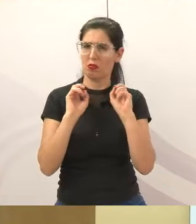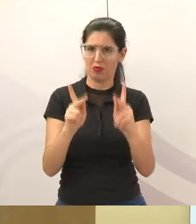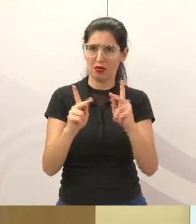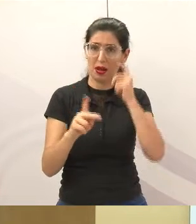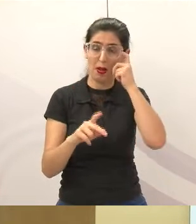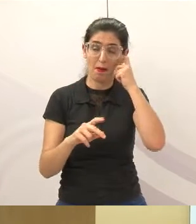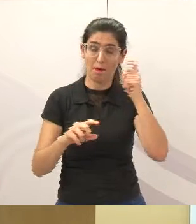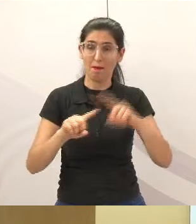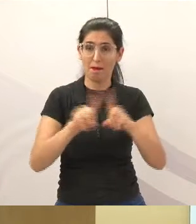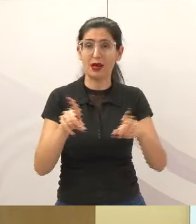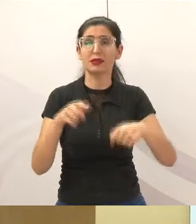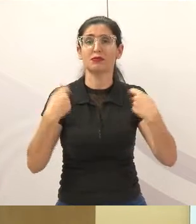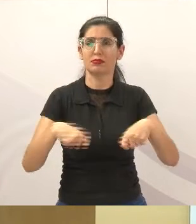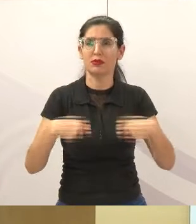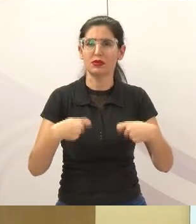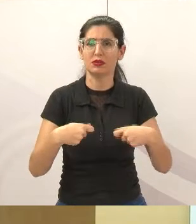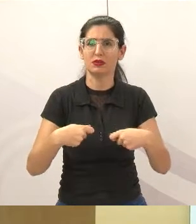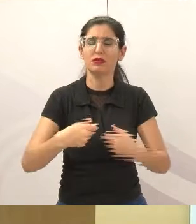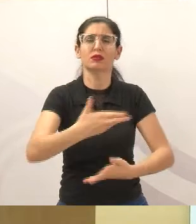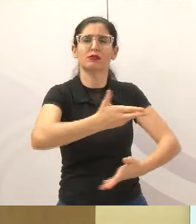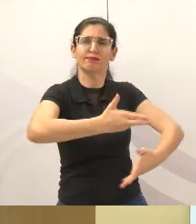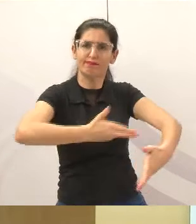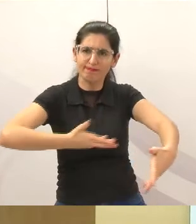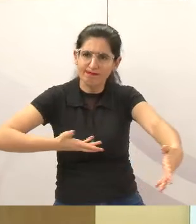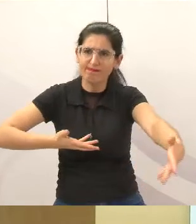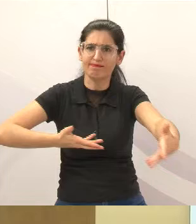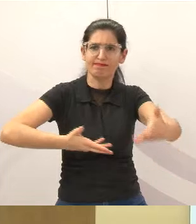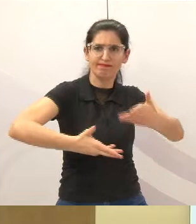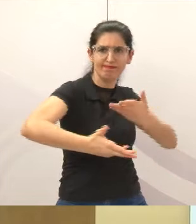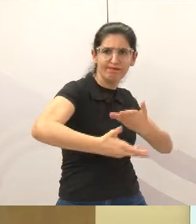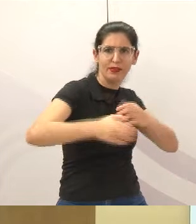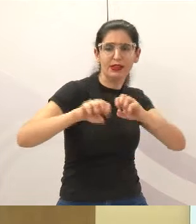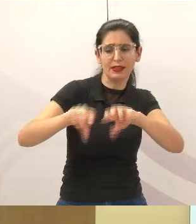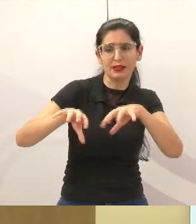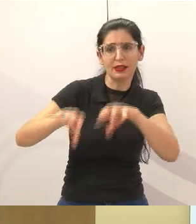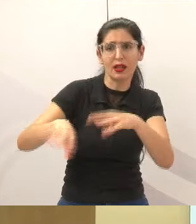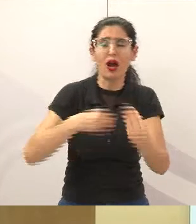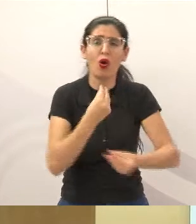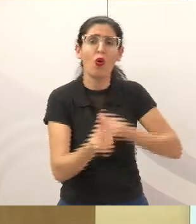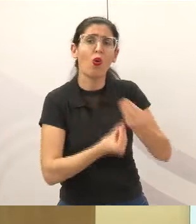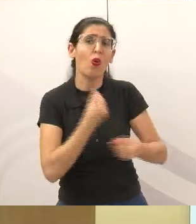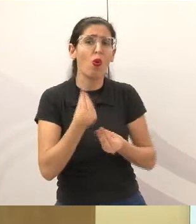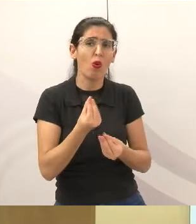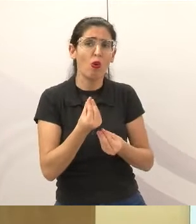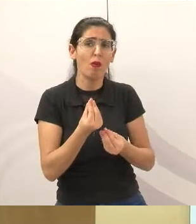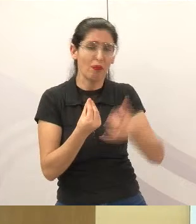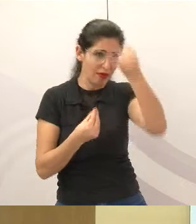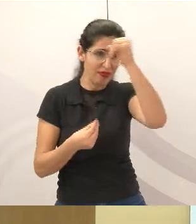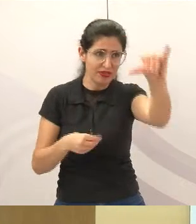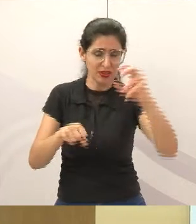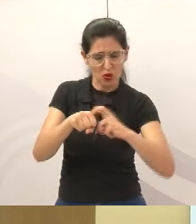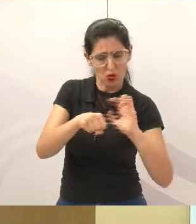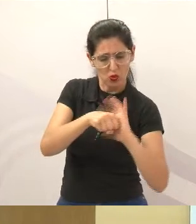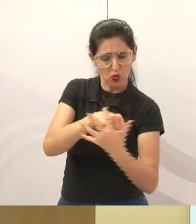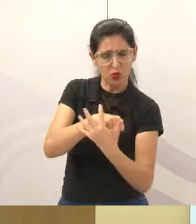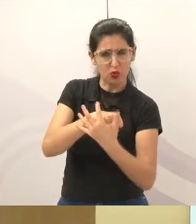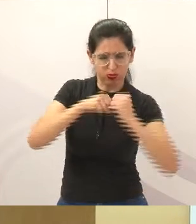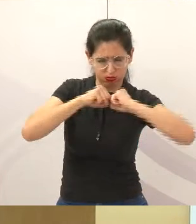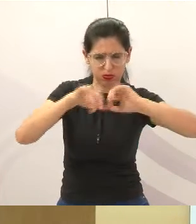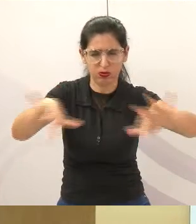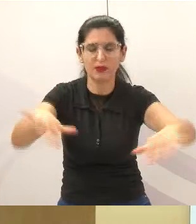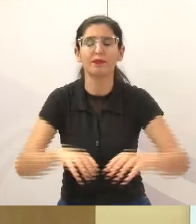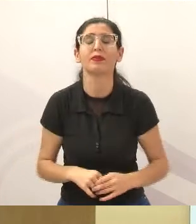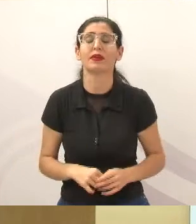Nós, representantes do povo, temos o compromisso de tomar medidas imediatas para trazer segurança